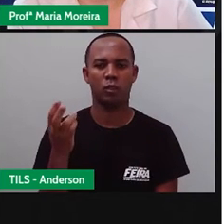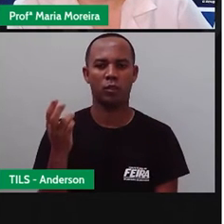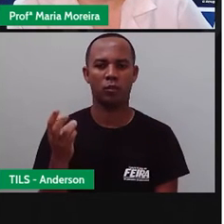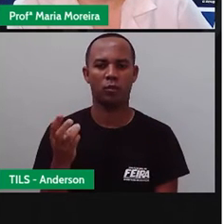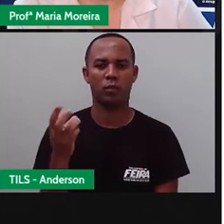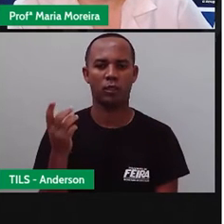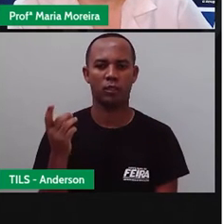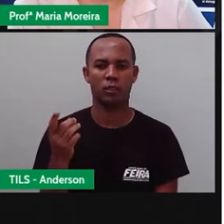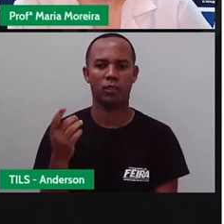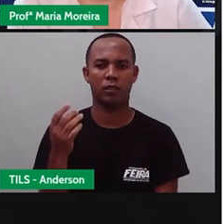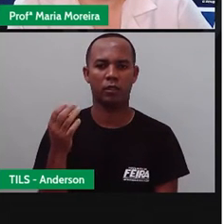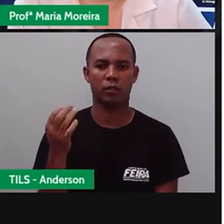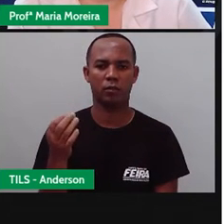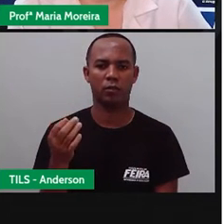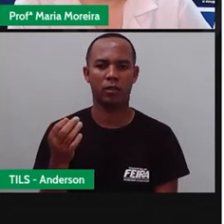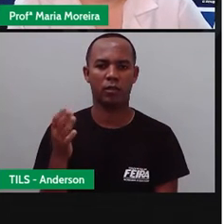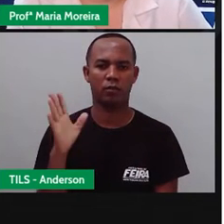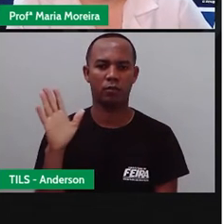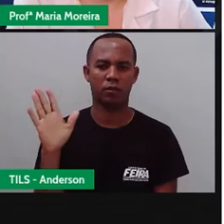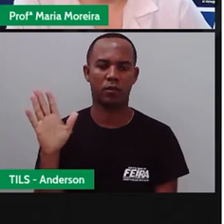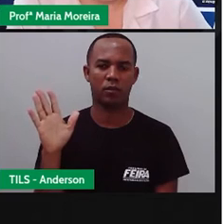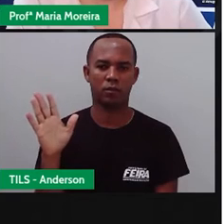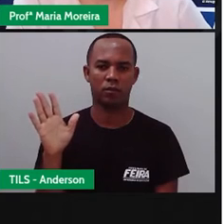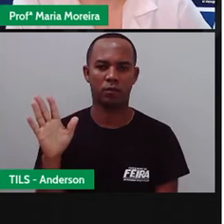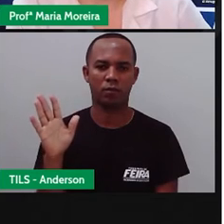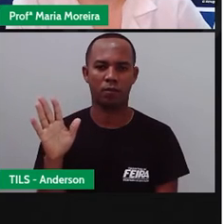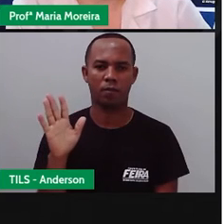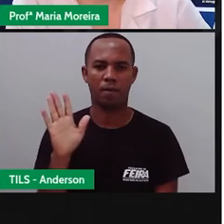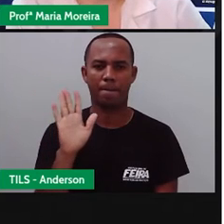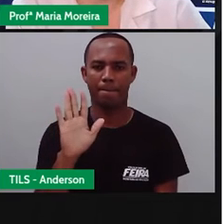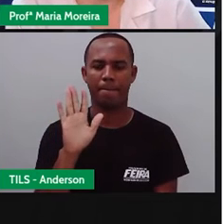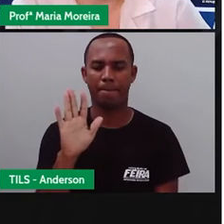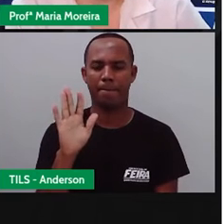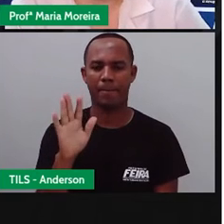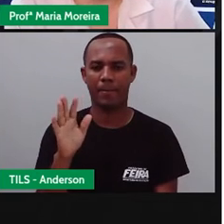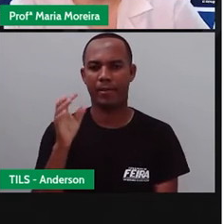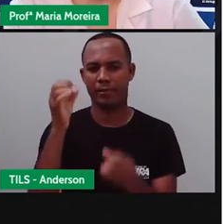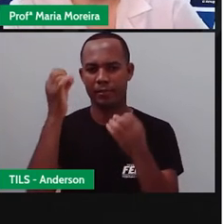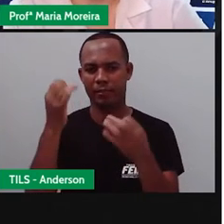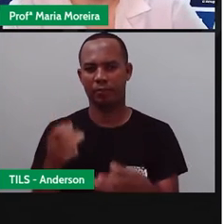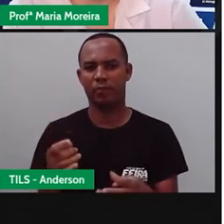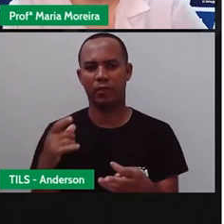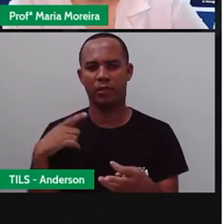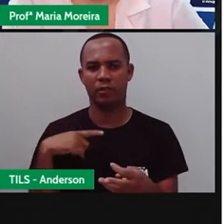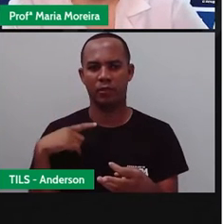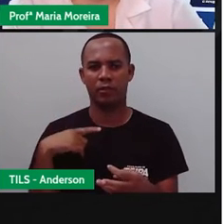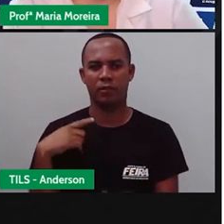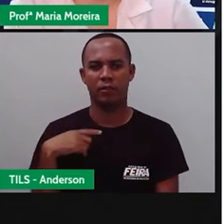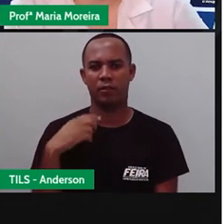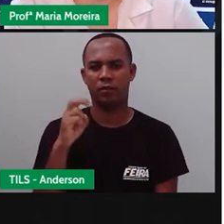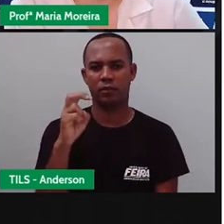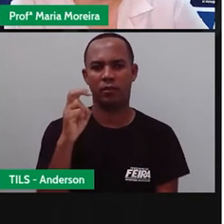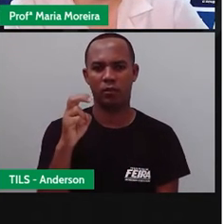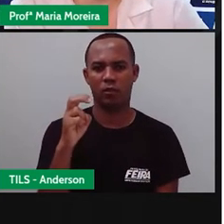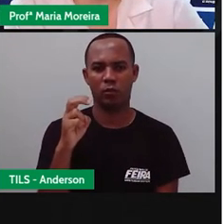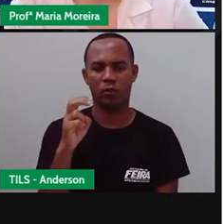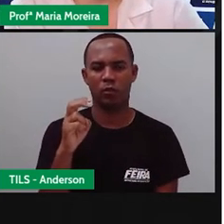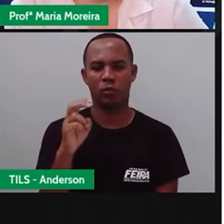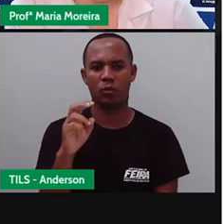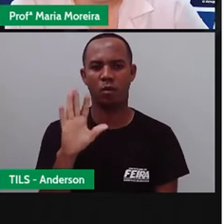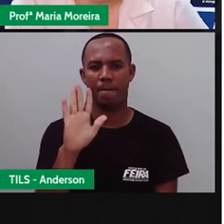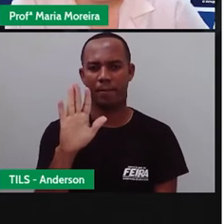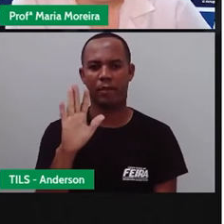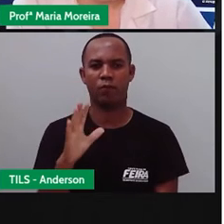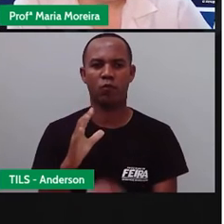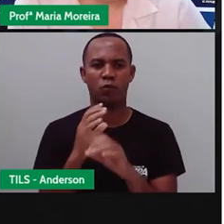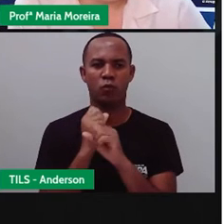4 5 5 unidades Aí eu disse o seguinte Olha tem cinco unidades aqui eu vou somar